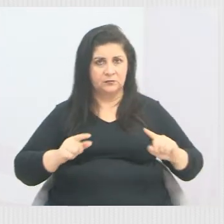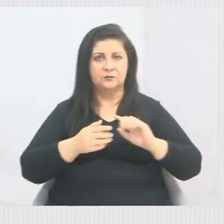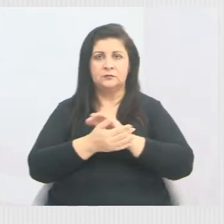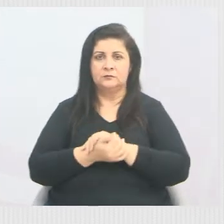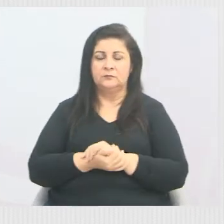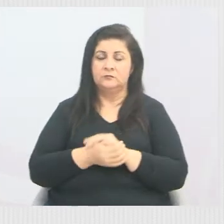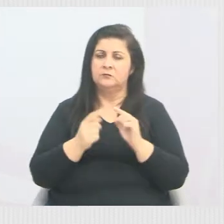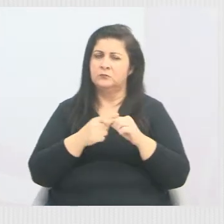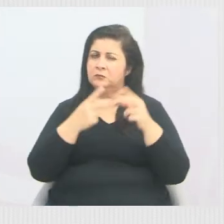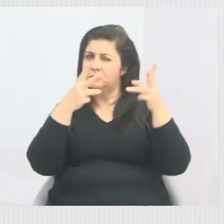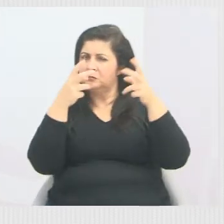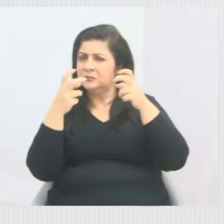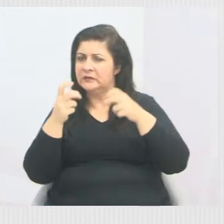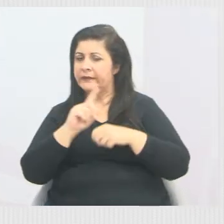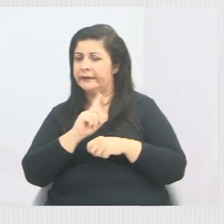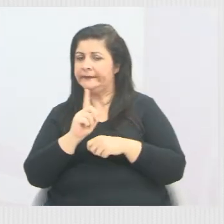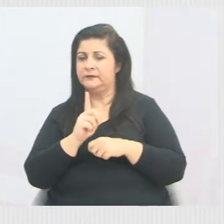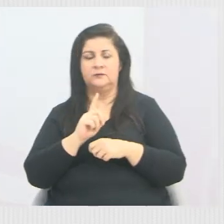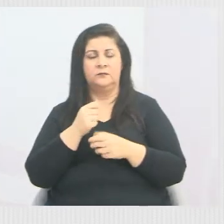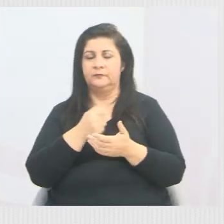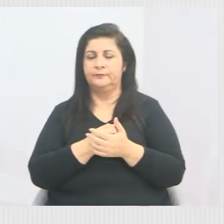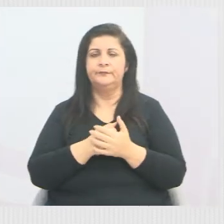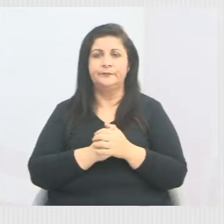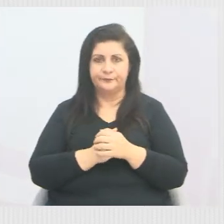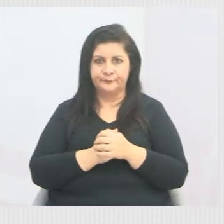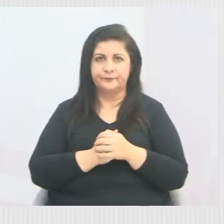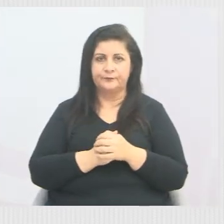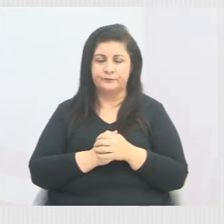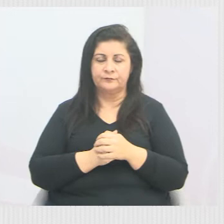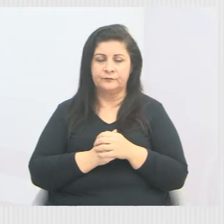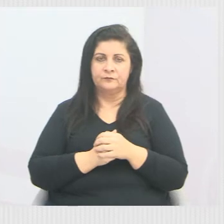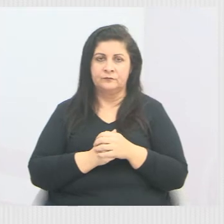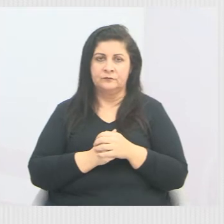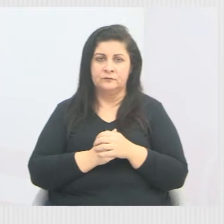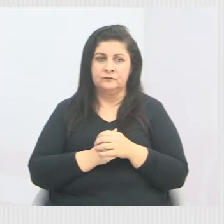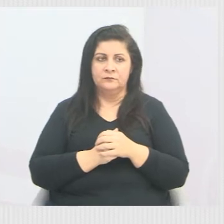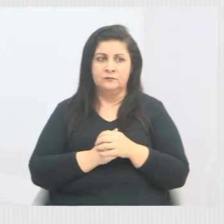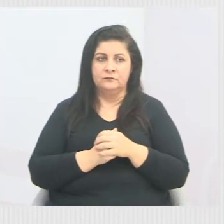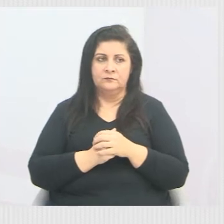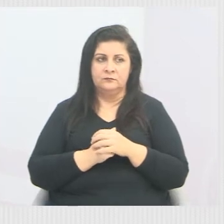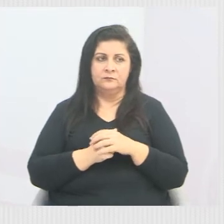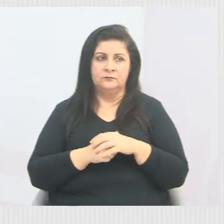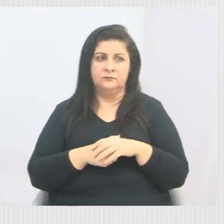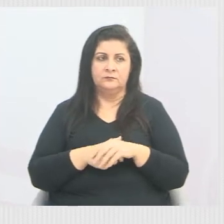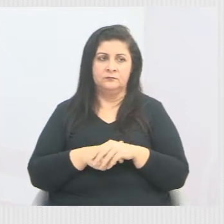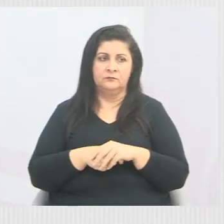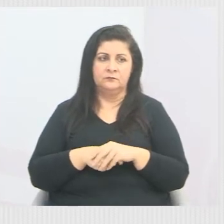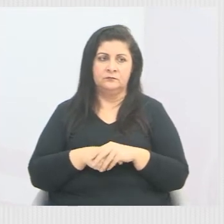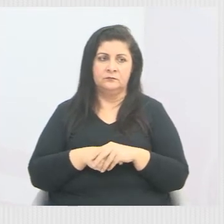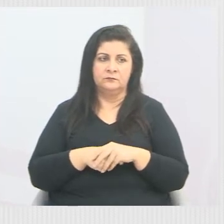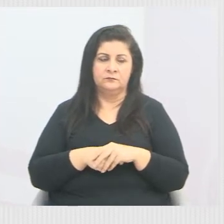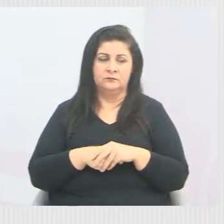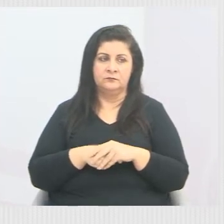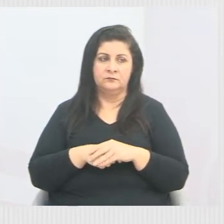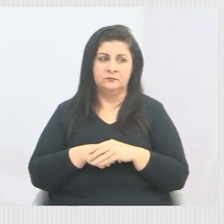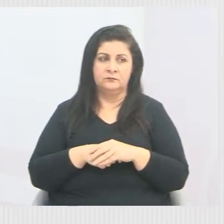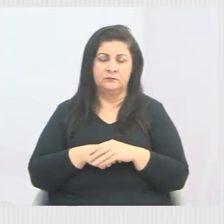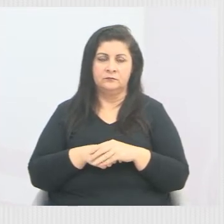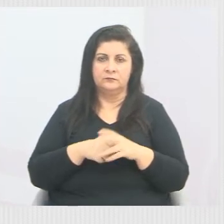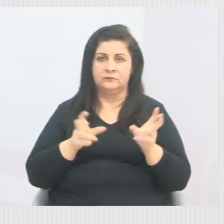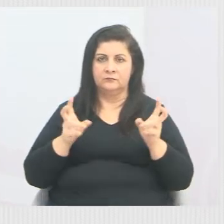ela identificou que não era necessário aqueles empenhos que ela carregou de um ano para o outro. A Câmara também